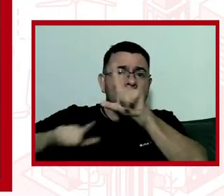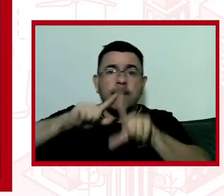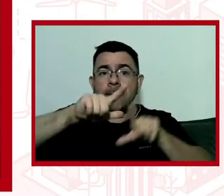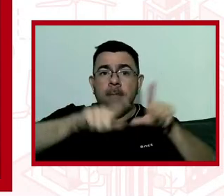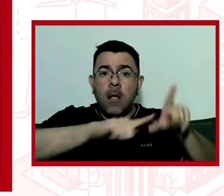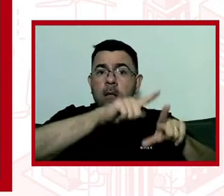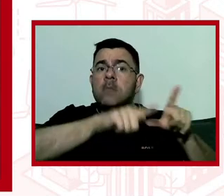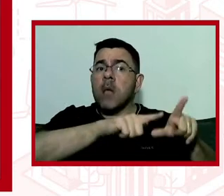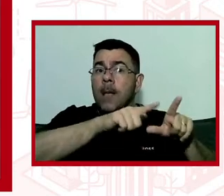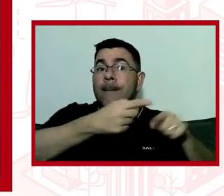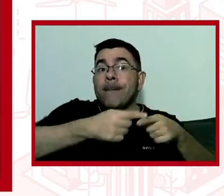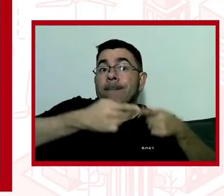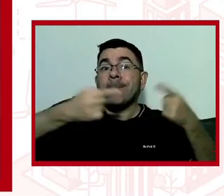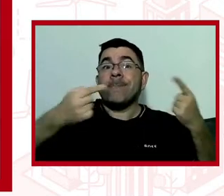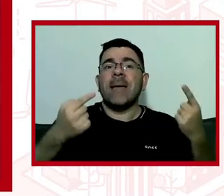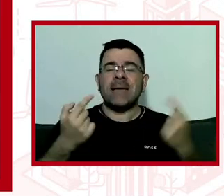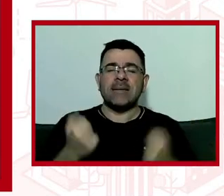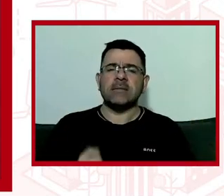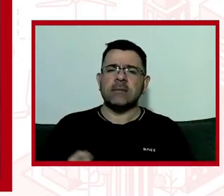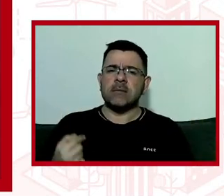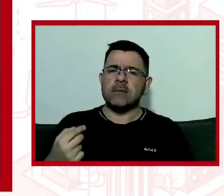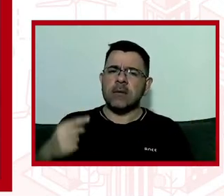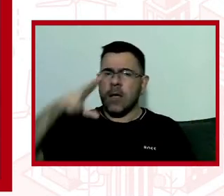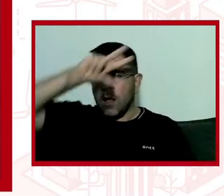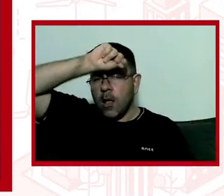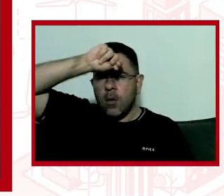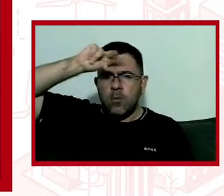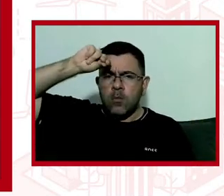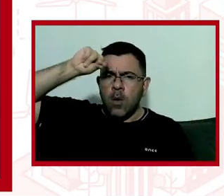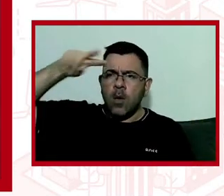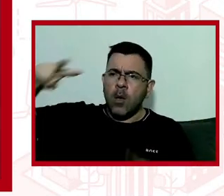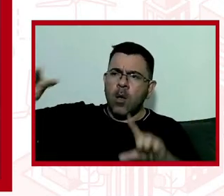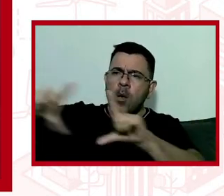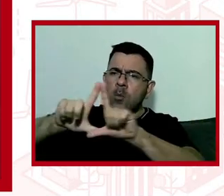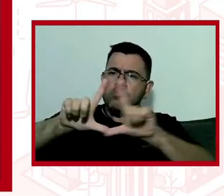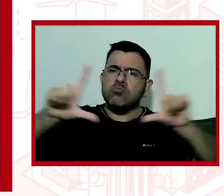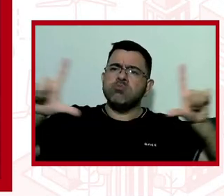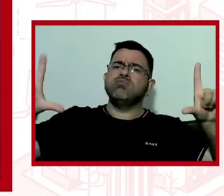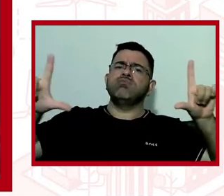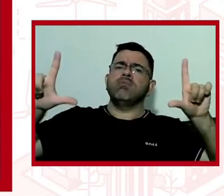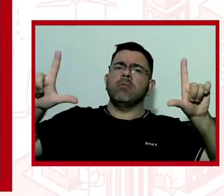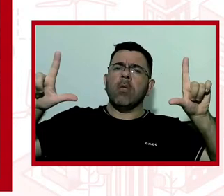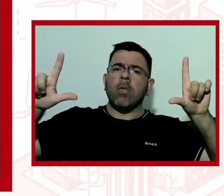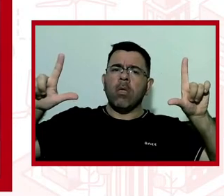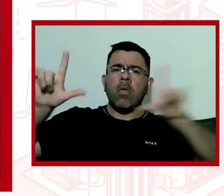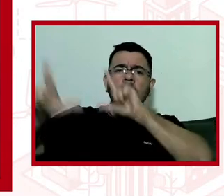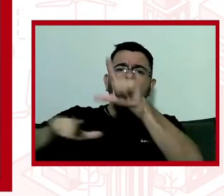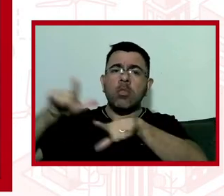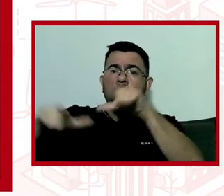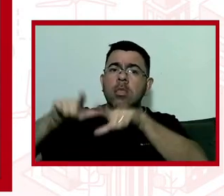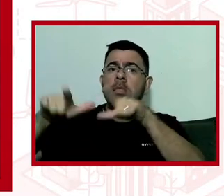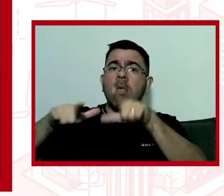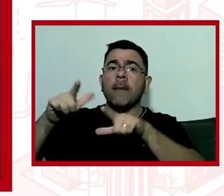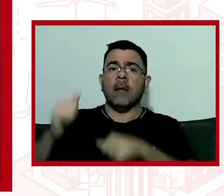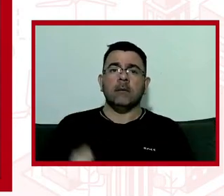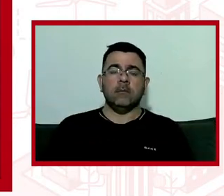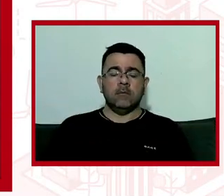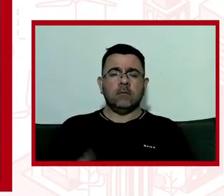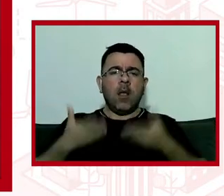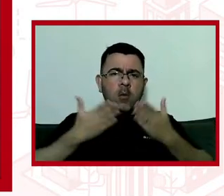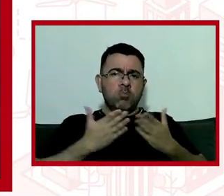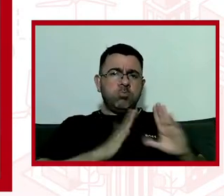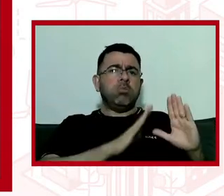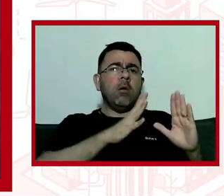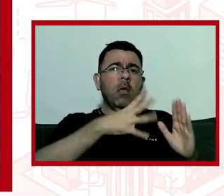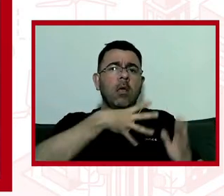majoritariamente ela é Vista pela população como uma plataforma de serviço é do nascimento de uma criança é de da poda de